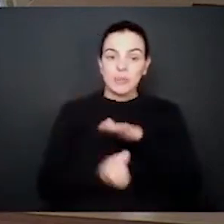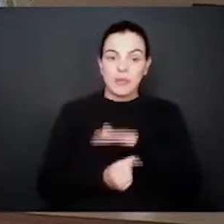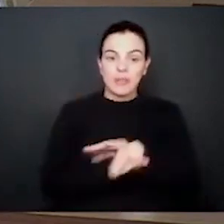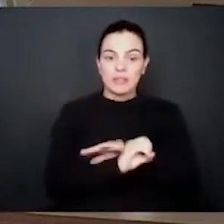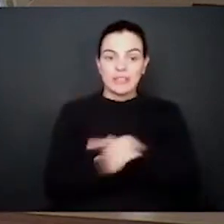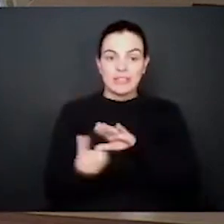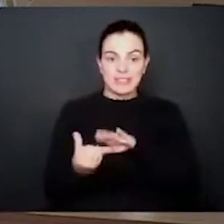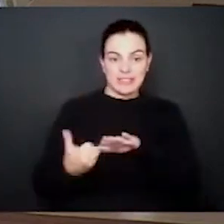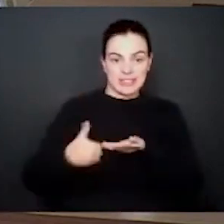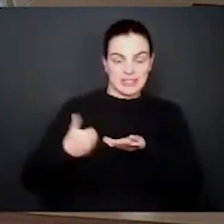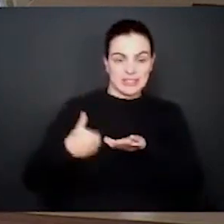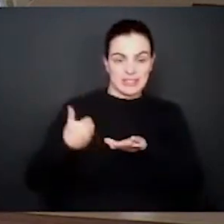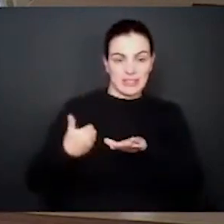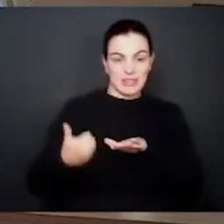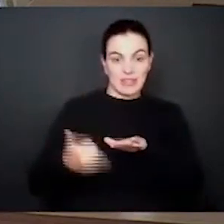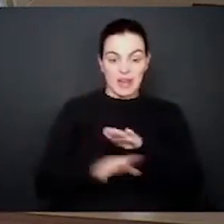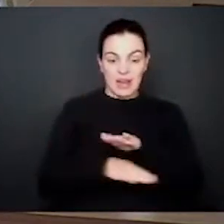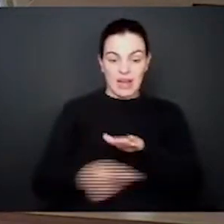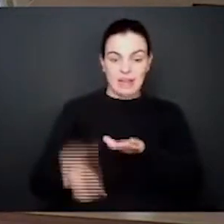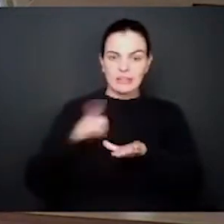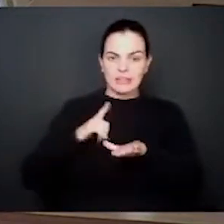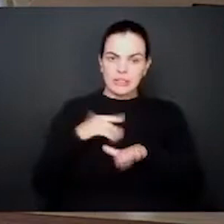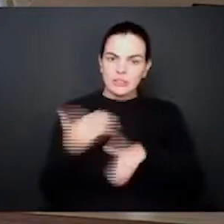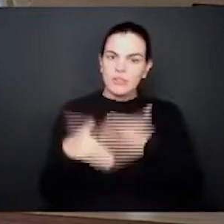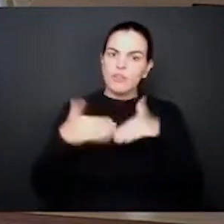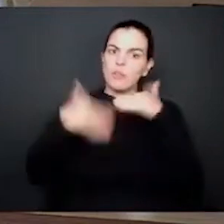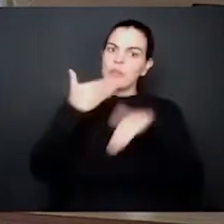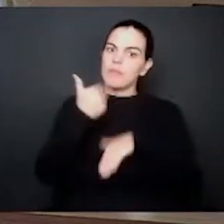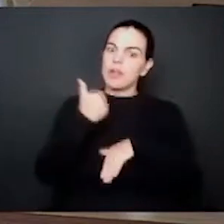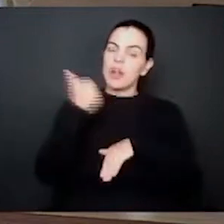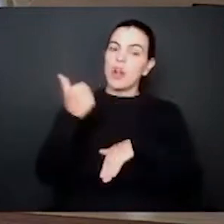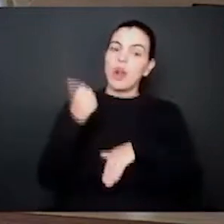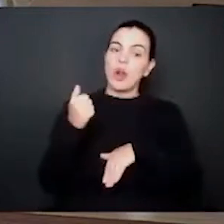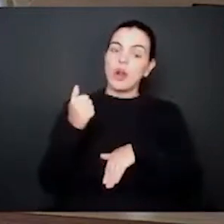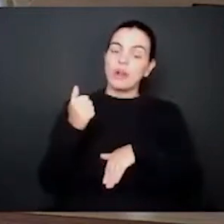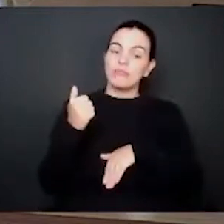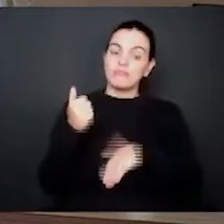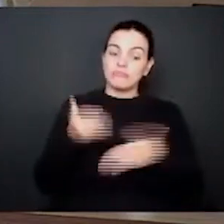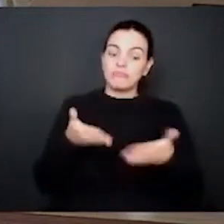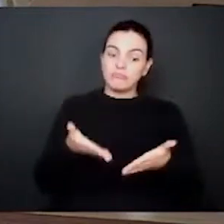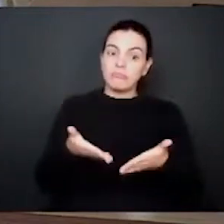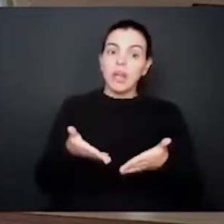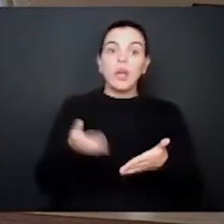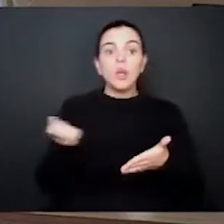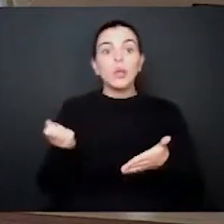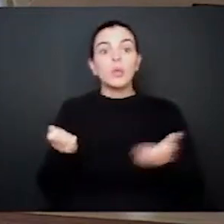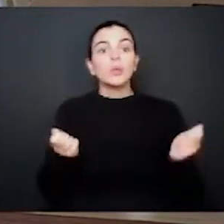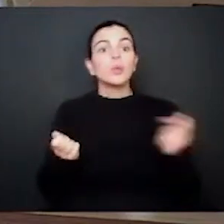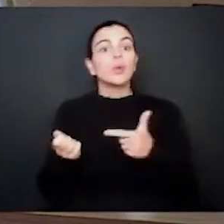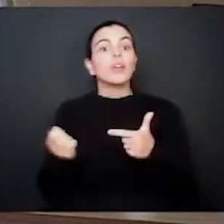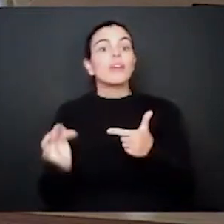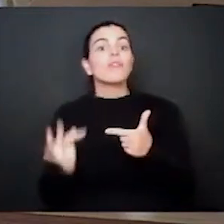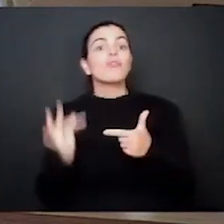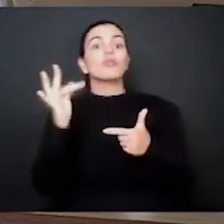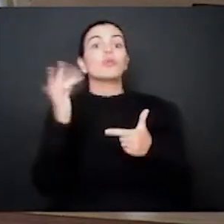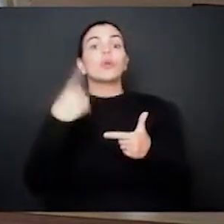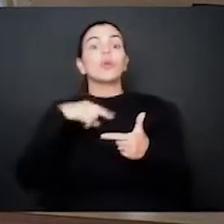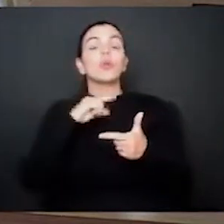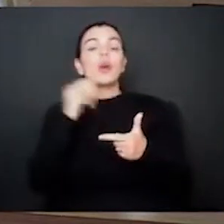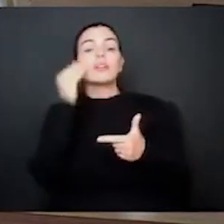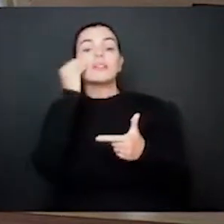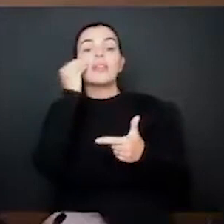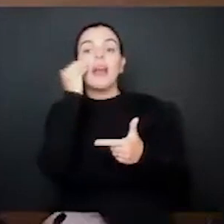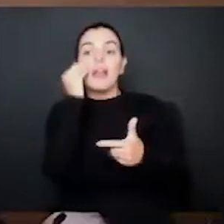um desenvolvimento adequado do que a gente tentar corrigi-la na frente. Então, vereador Dalton Borba, meus parabéns pelo seu projeto, certamente conta com o meu